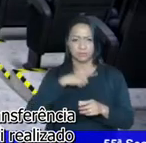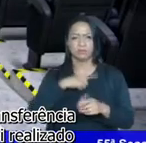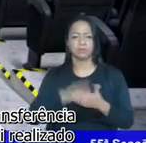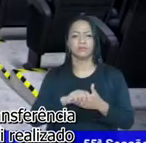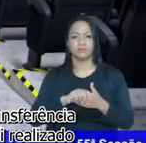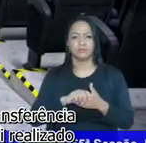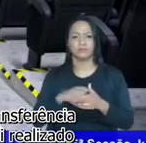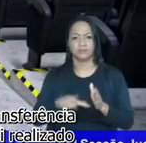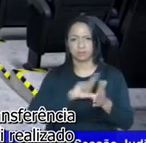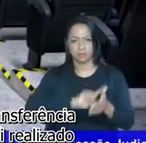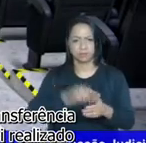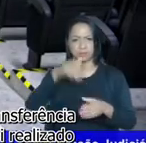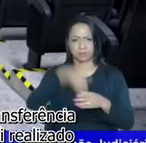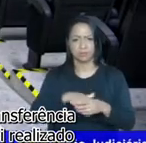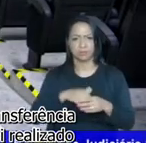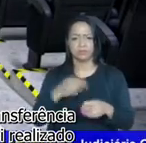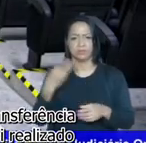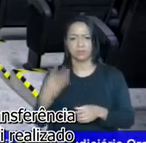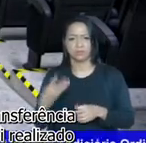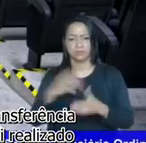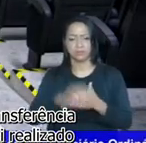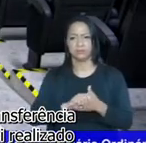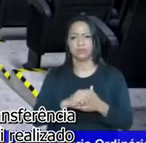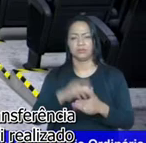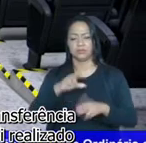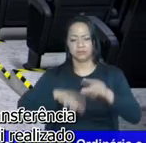e a transferência foi antes da eleição, foi no dia 3/6 de